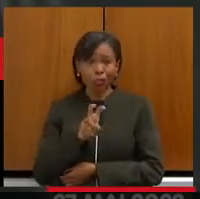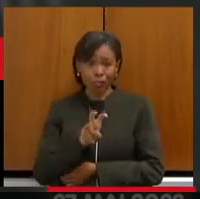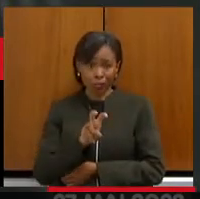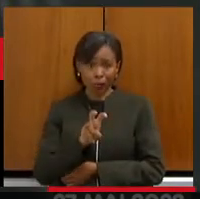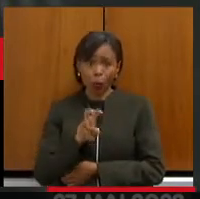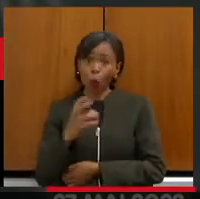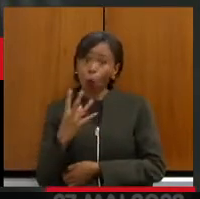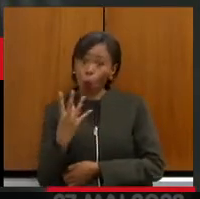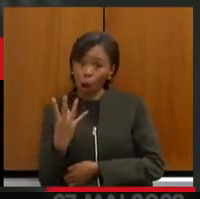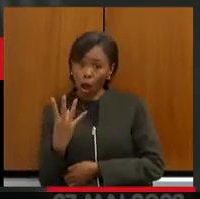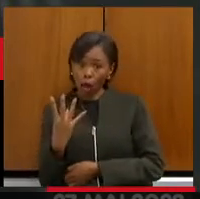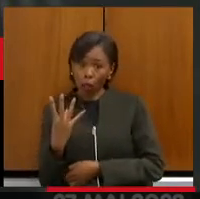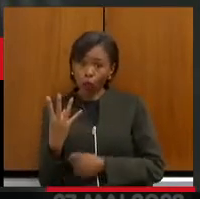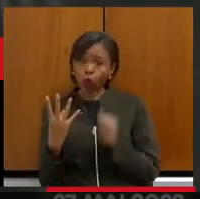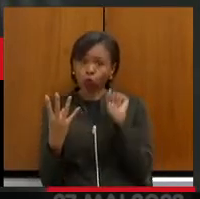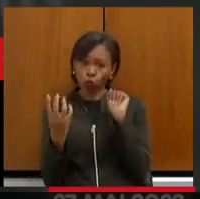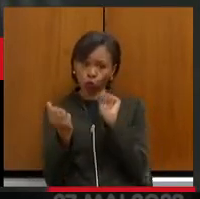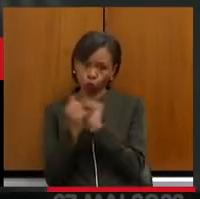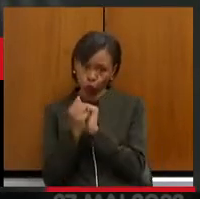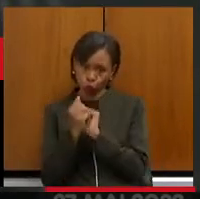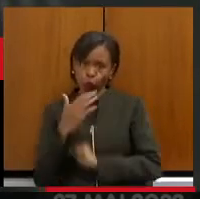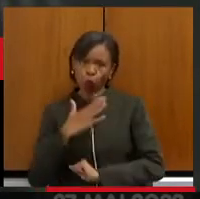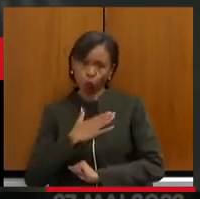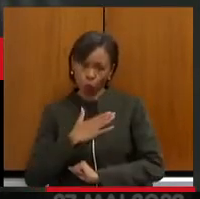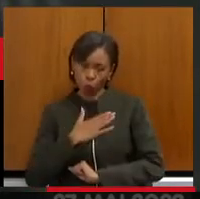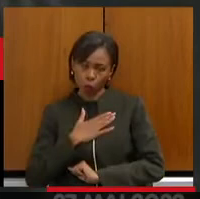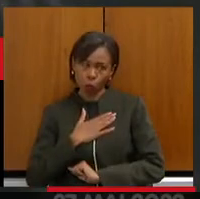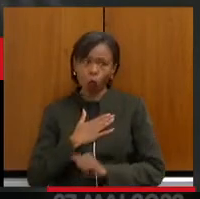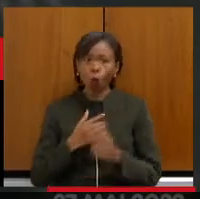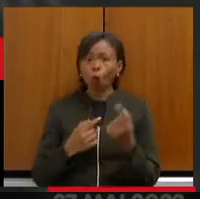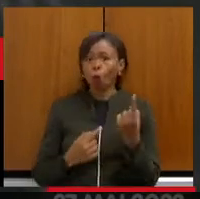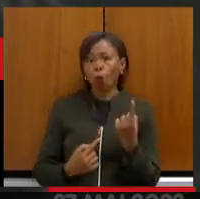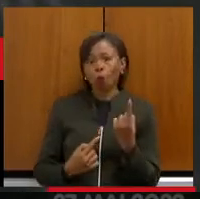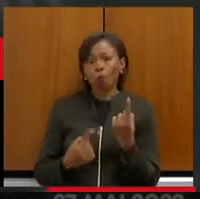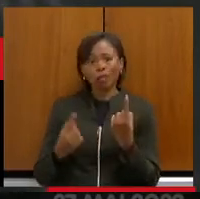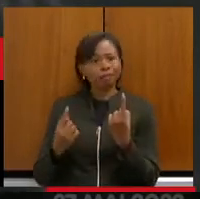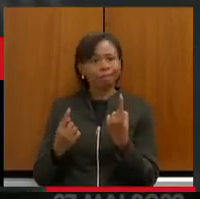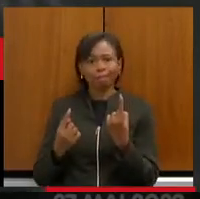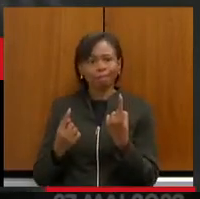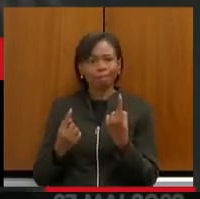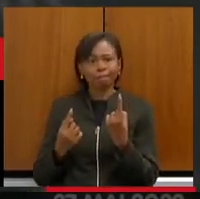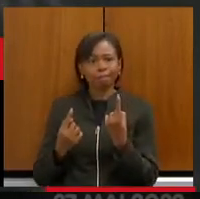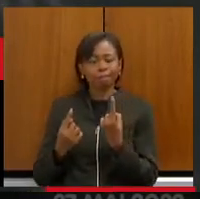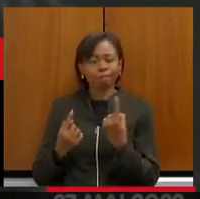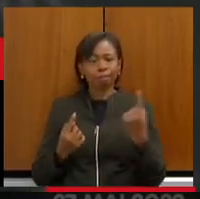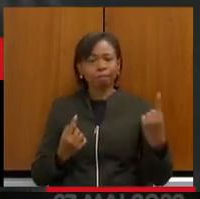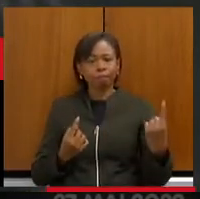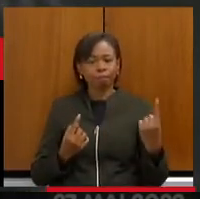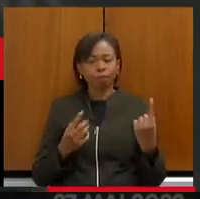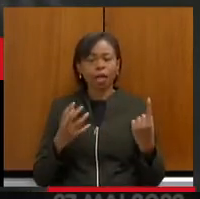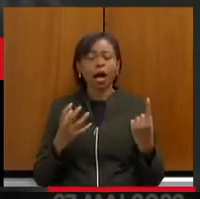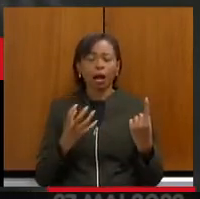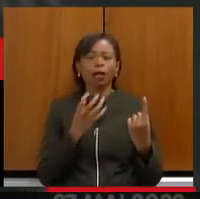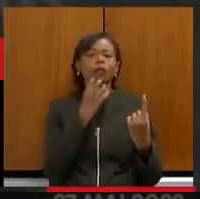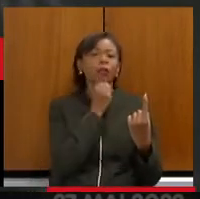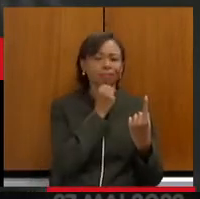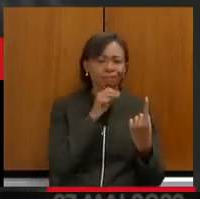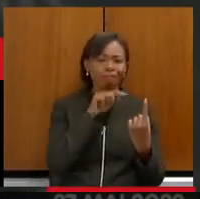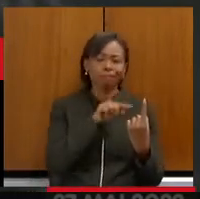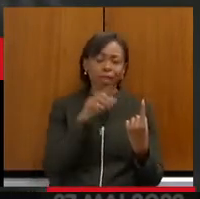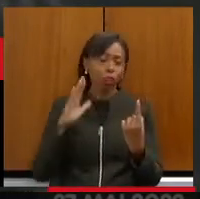vive comigo mais uma foi sequestrado de mim na maternidade tirando meu direito de ser mãe é